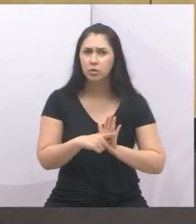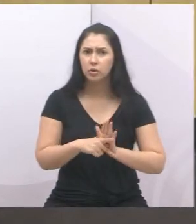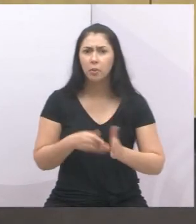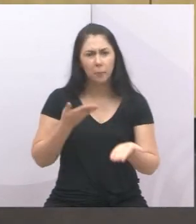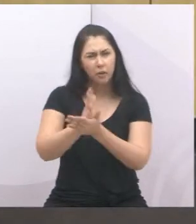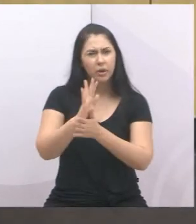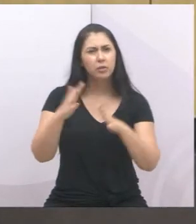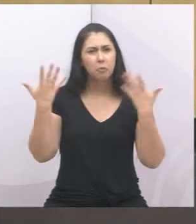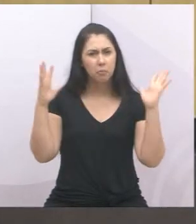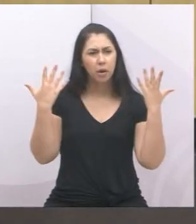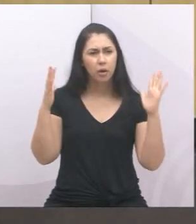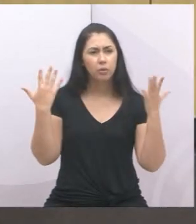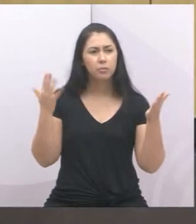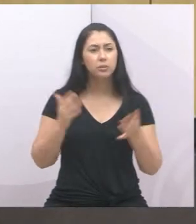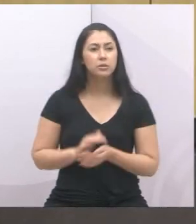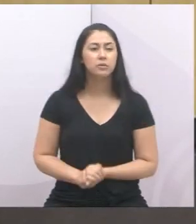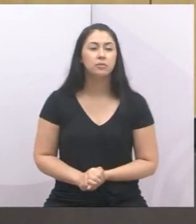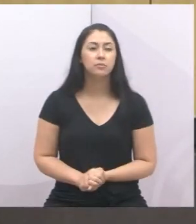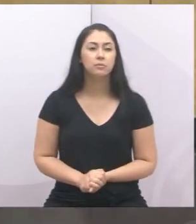aclamação.